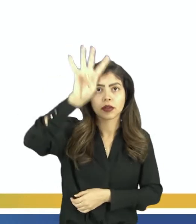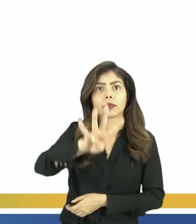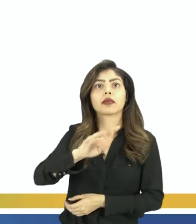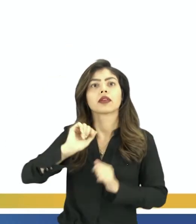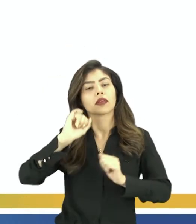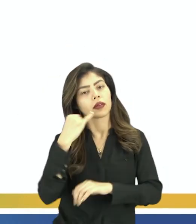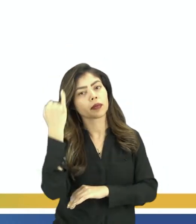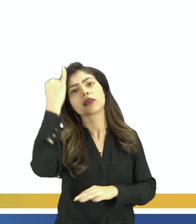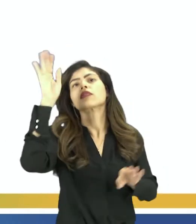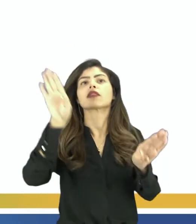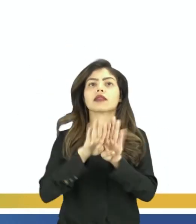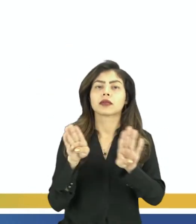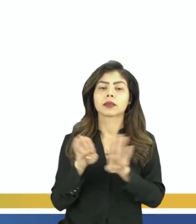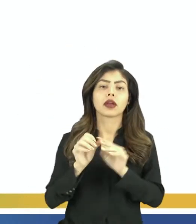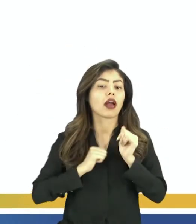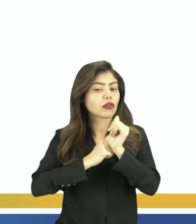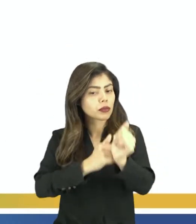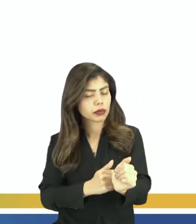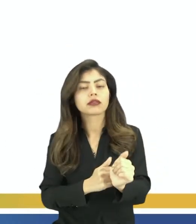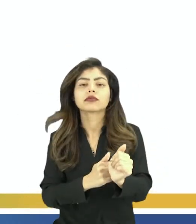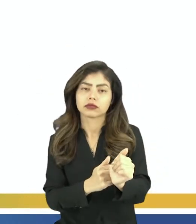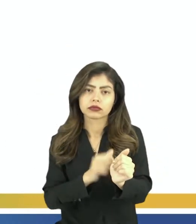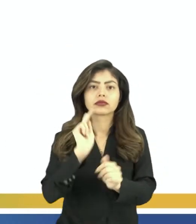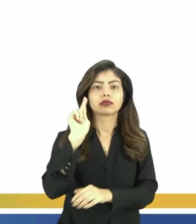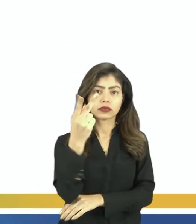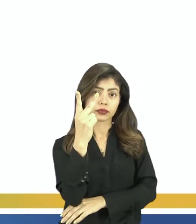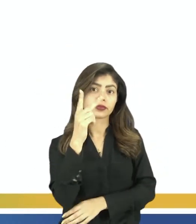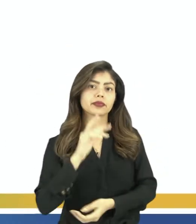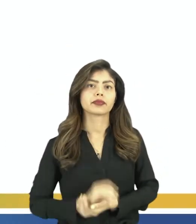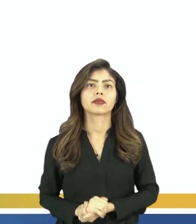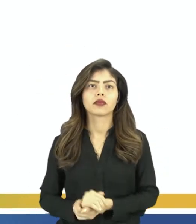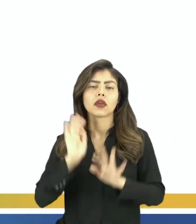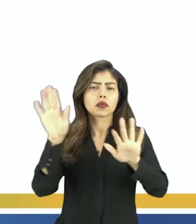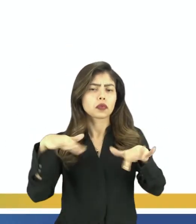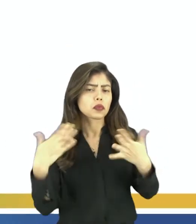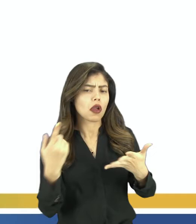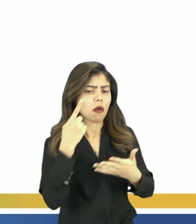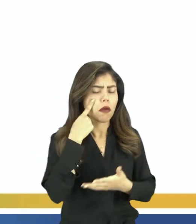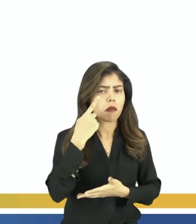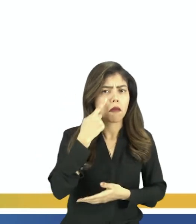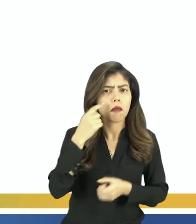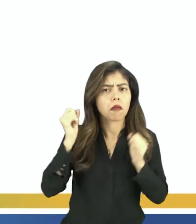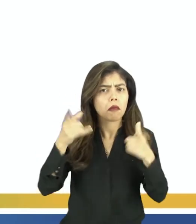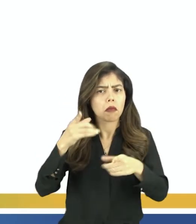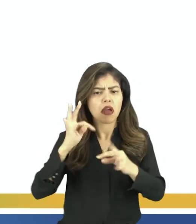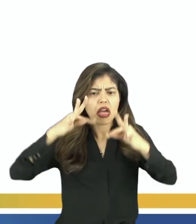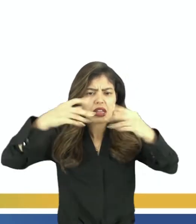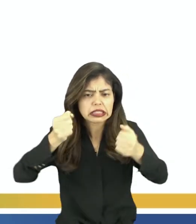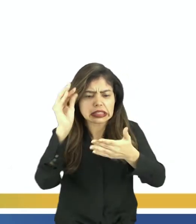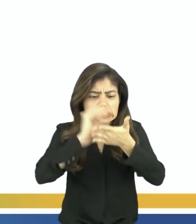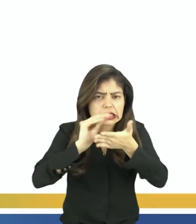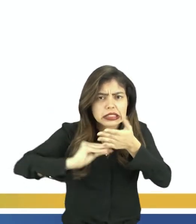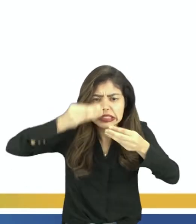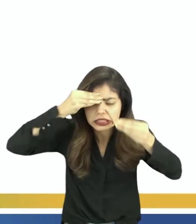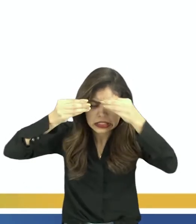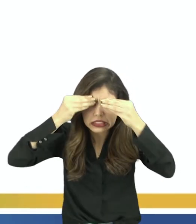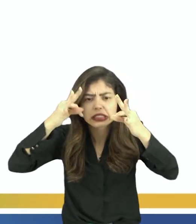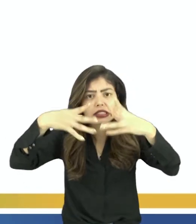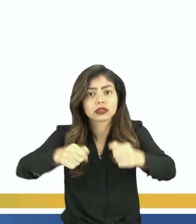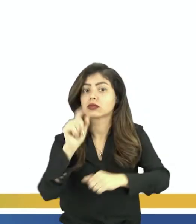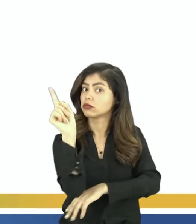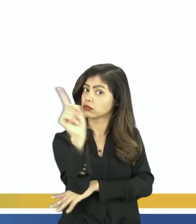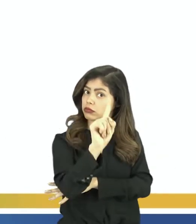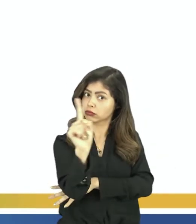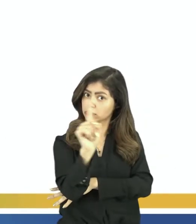ânions que acompanham o hidrogênio. Então qual é a orientação? É decorar todos esses ânions?